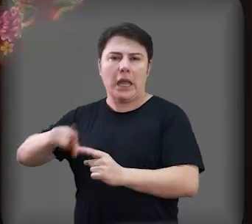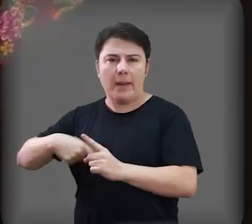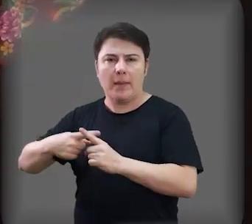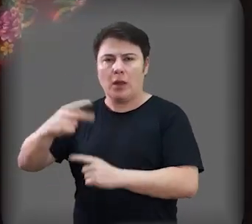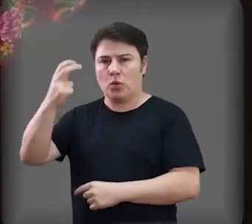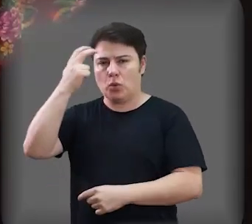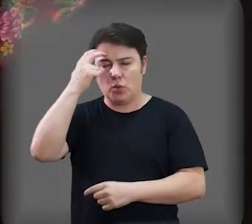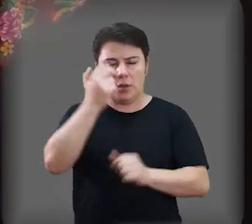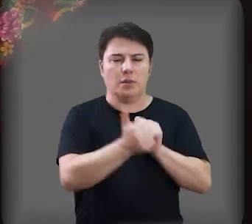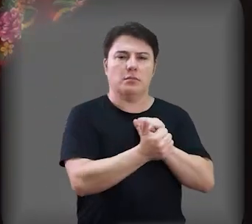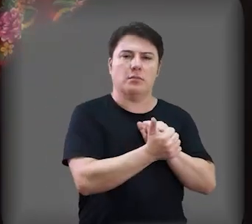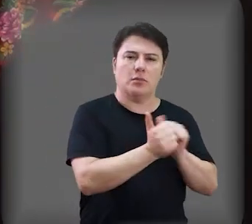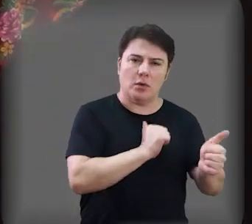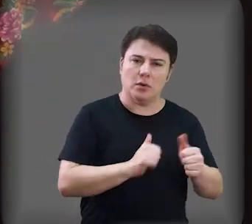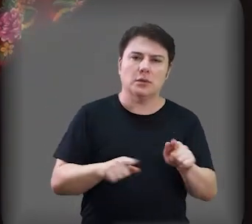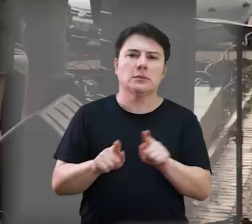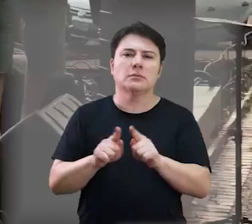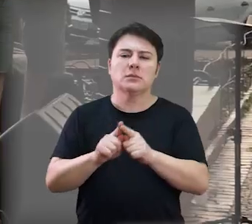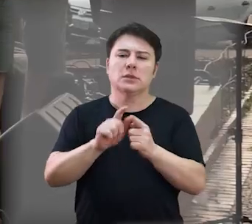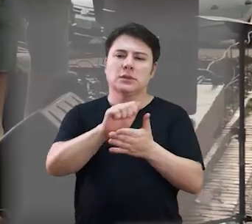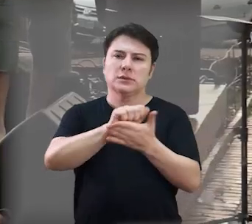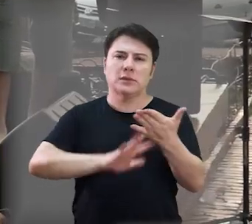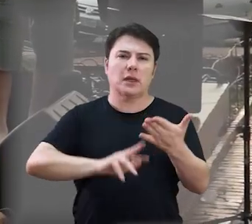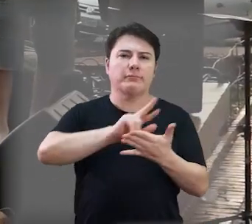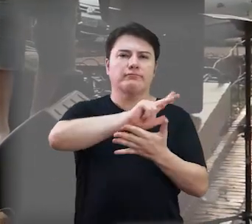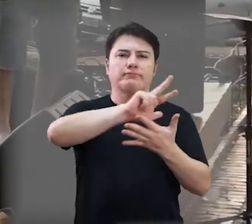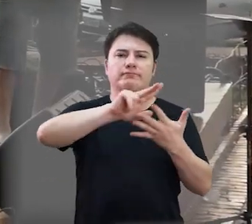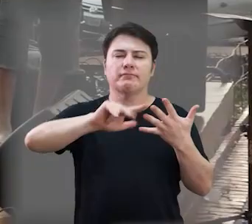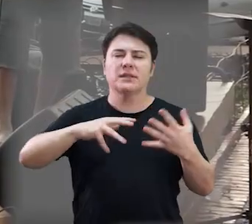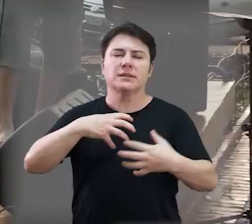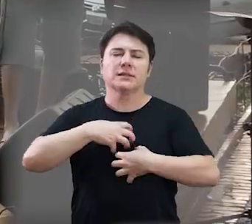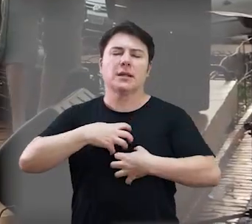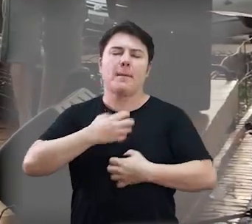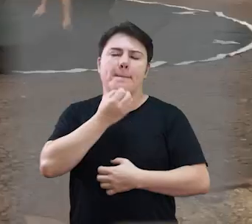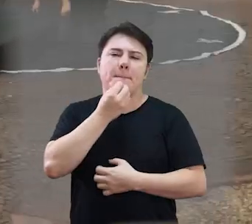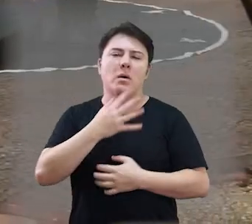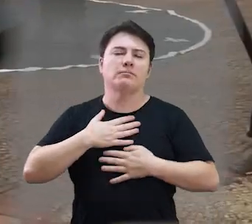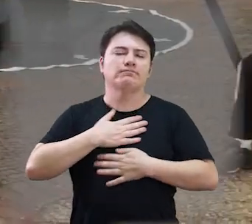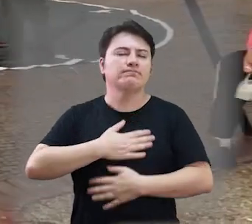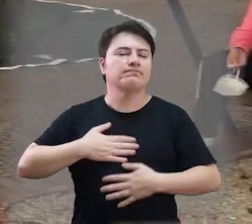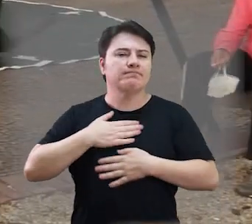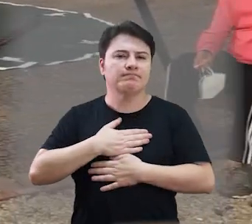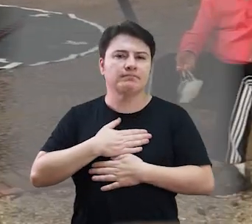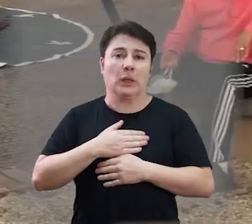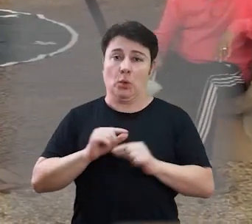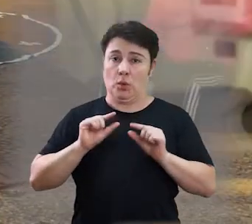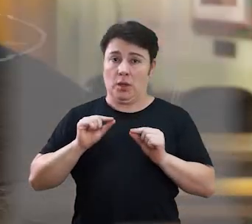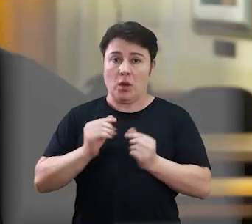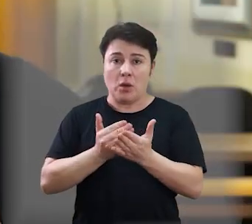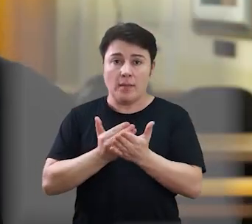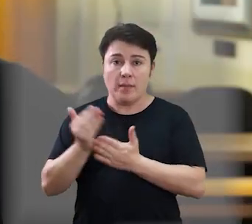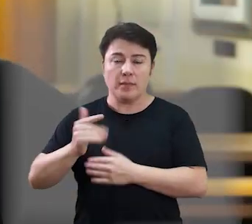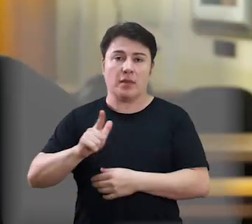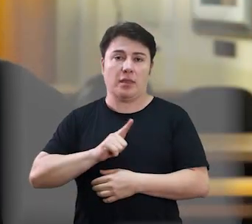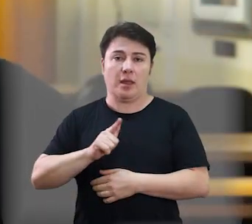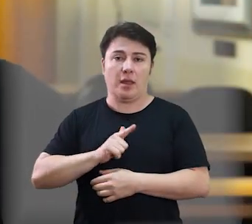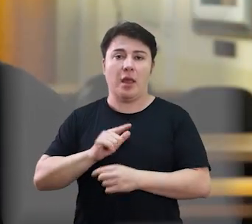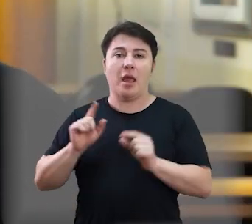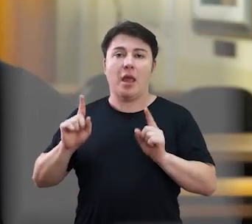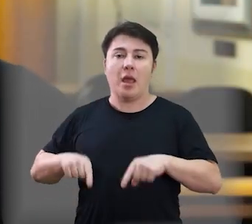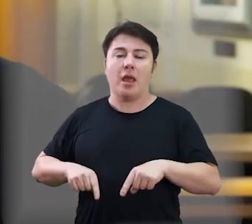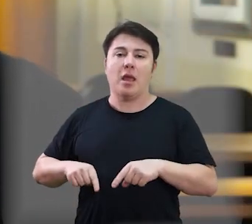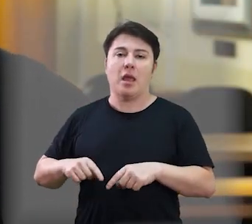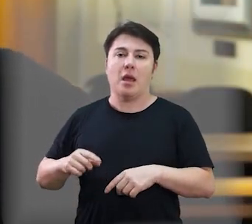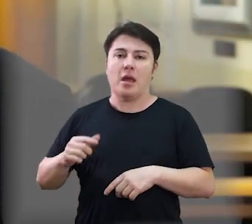muita cultura, esporte, com várias atividades de bem viver, a gente começa a ter uma